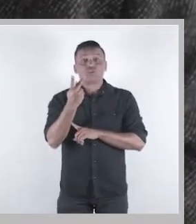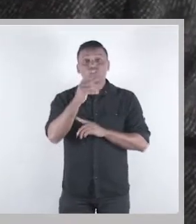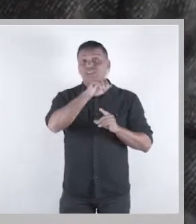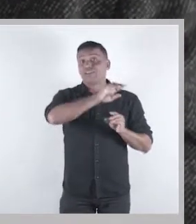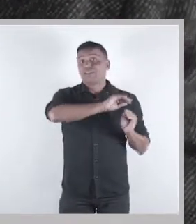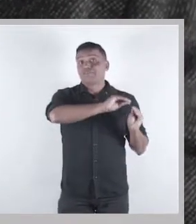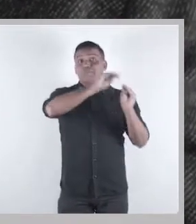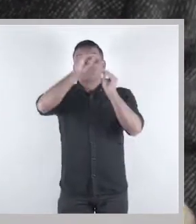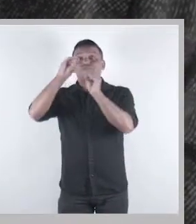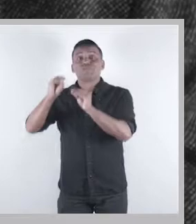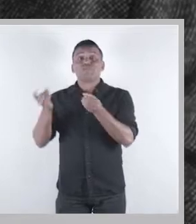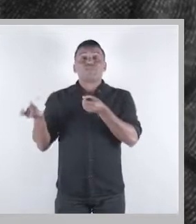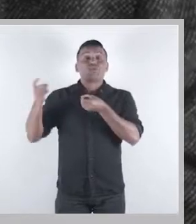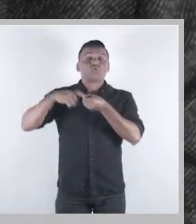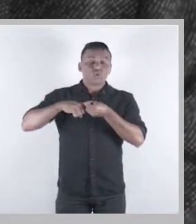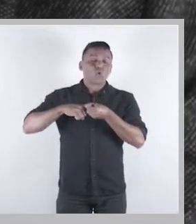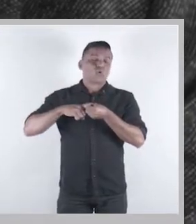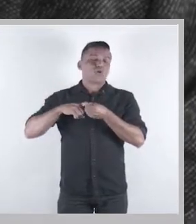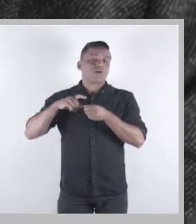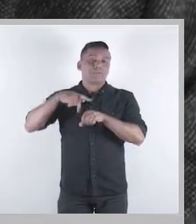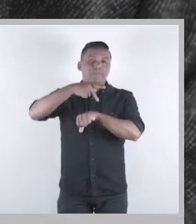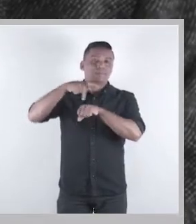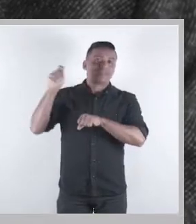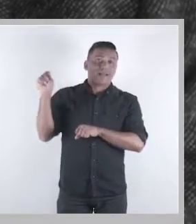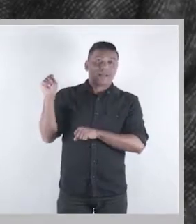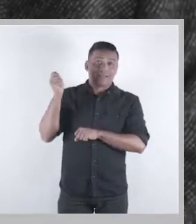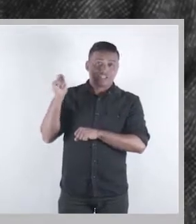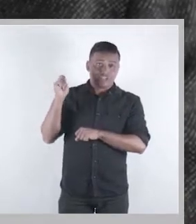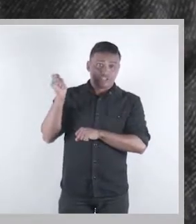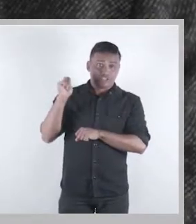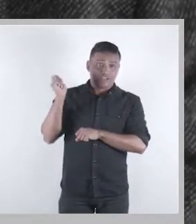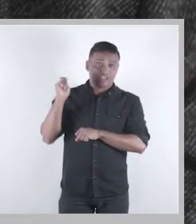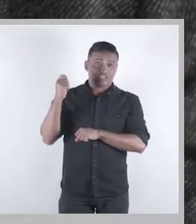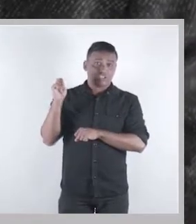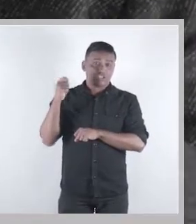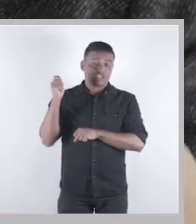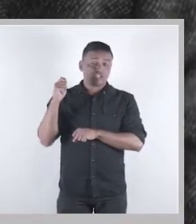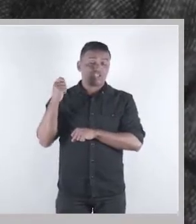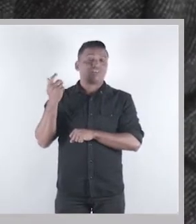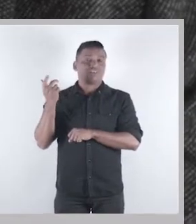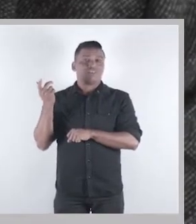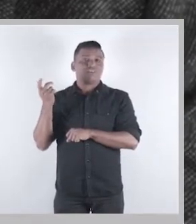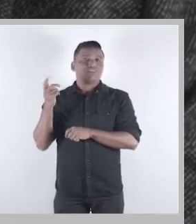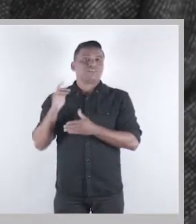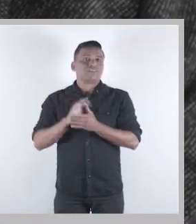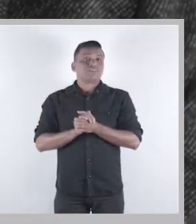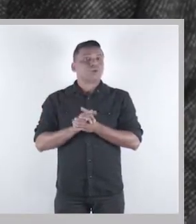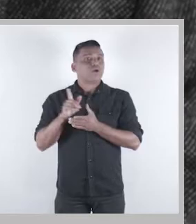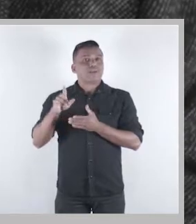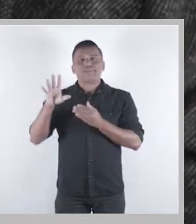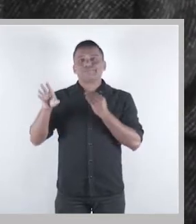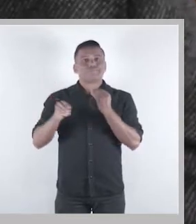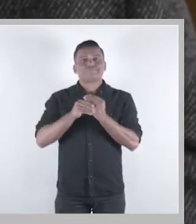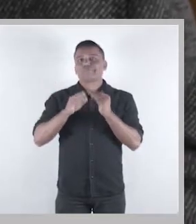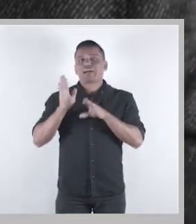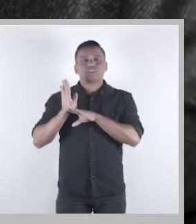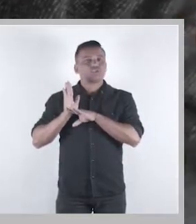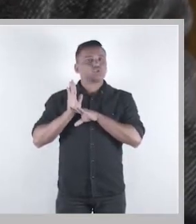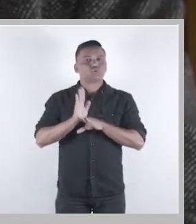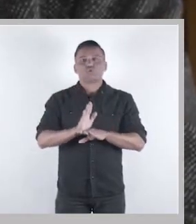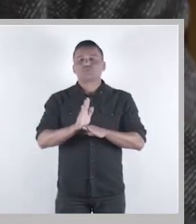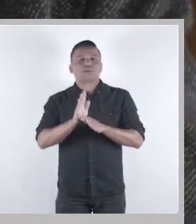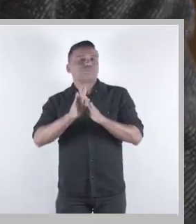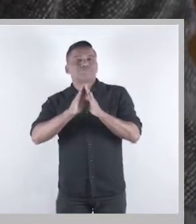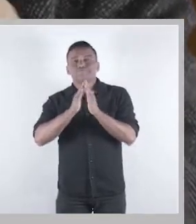Buenos Aires mente mantém sempre em contato ele ele é um colaborador também da baleia ele tá sempre traduções até que